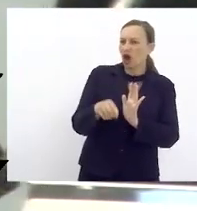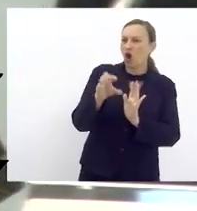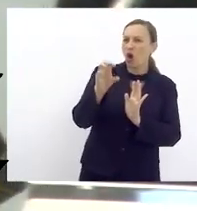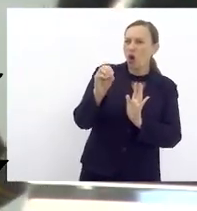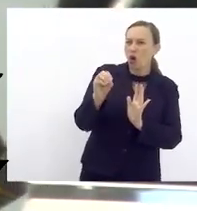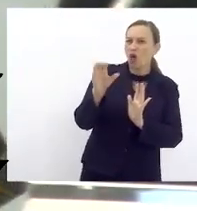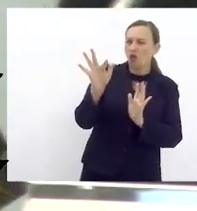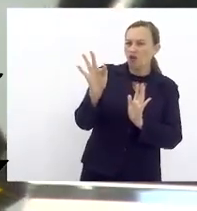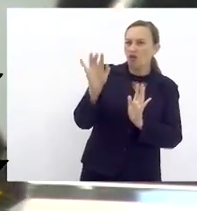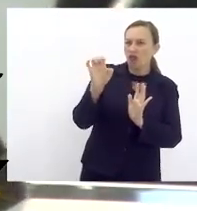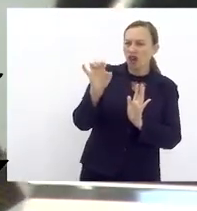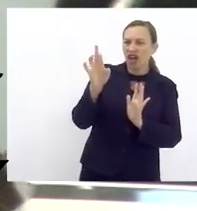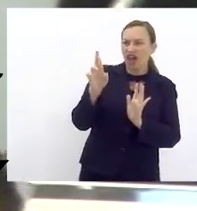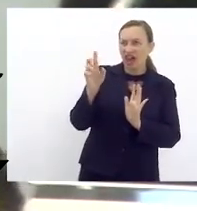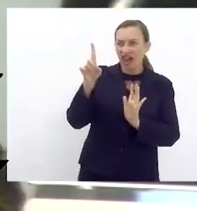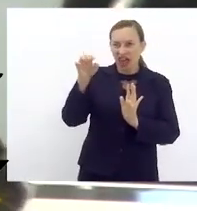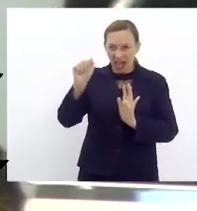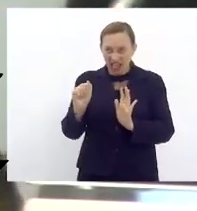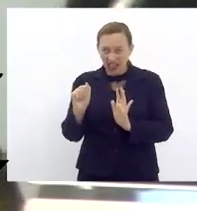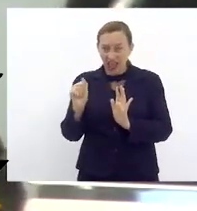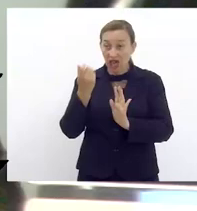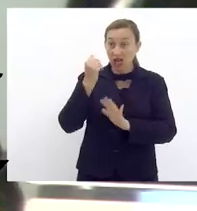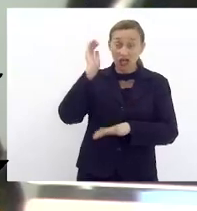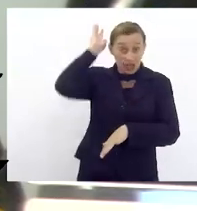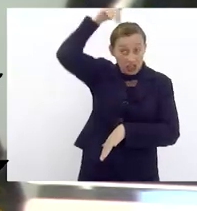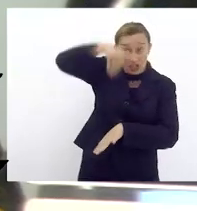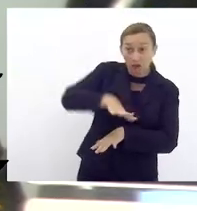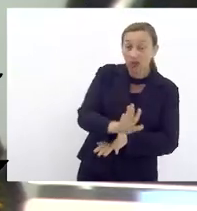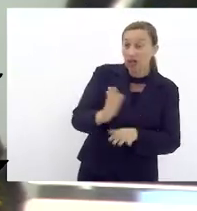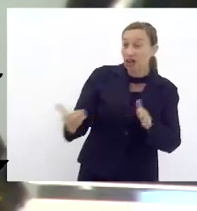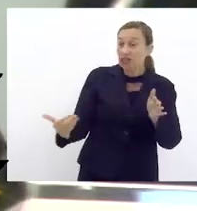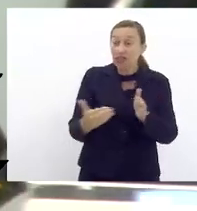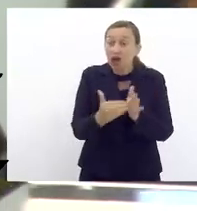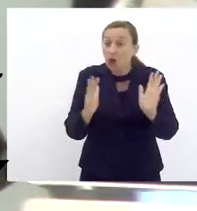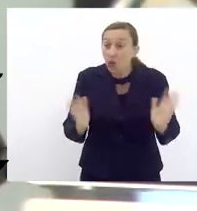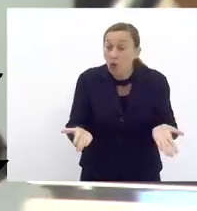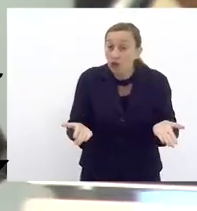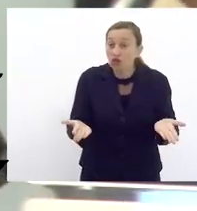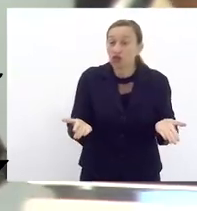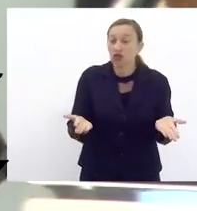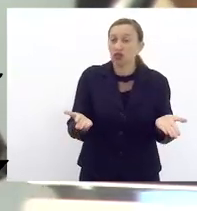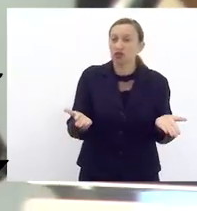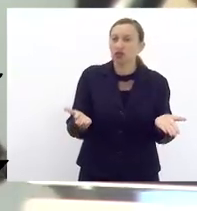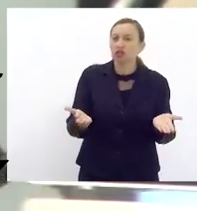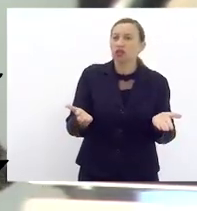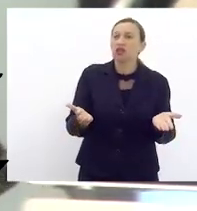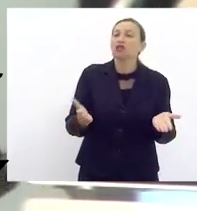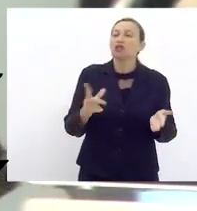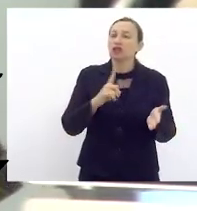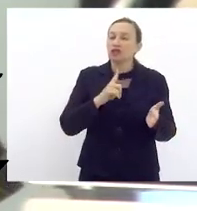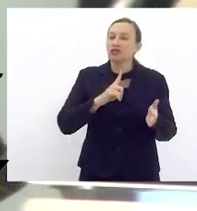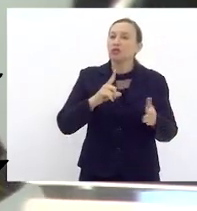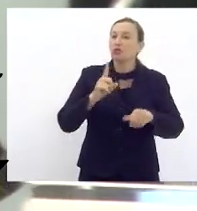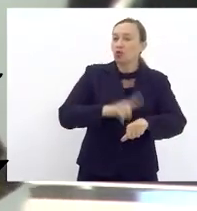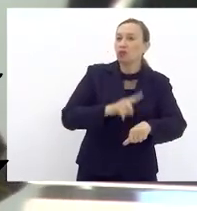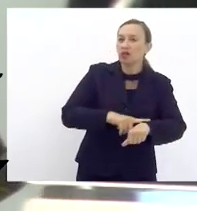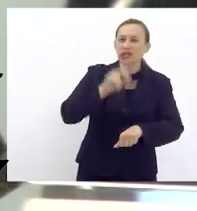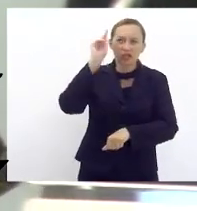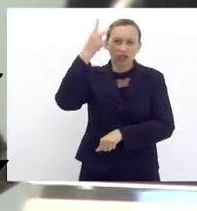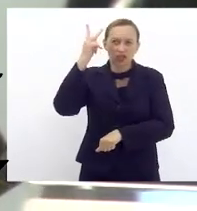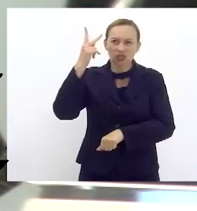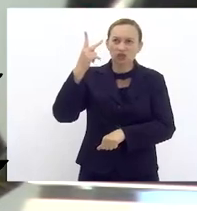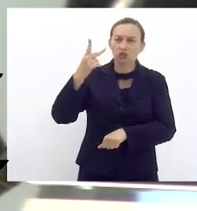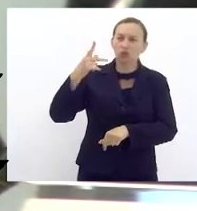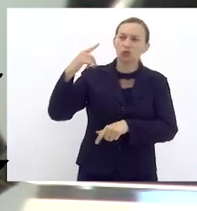se nós fazemos até hoje perpetuamos esse rito é porque em algum momento dessa história nossos